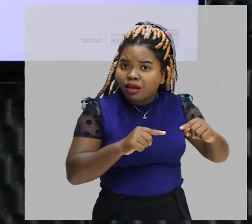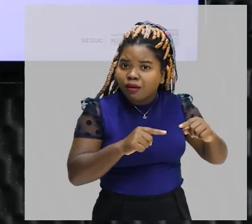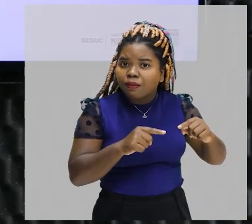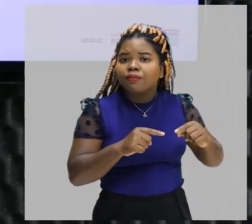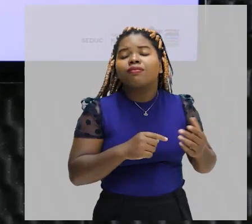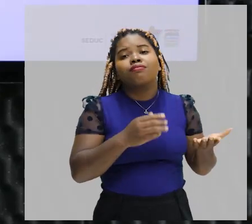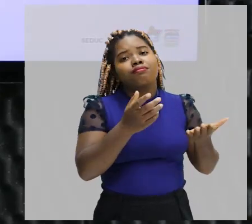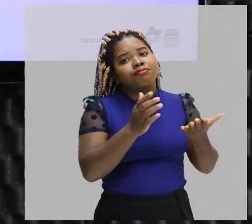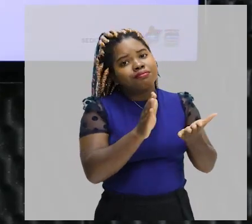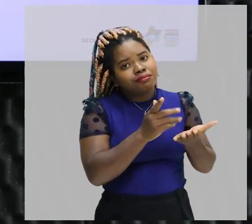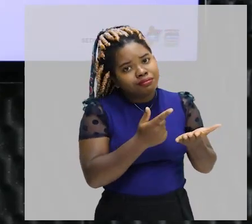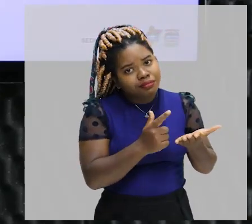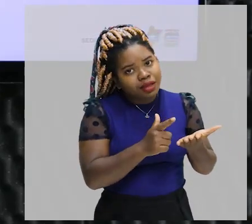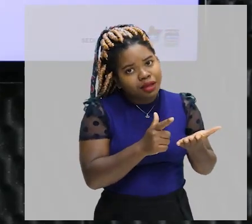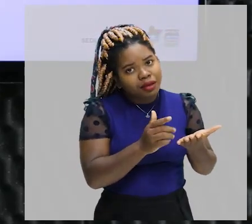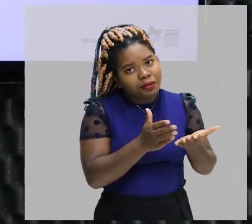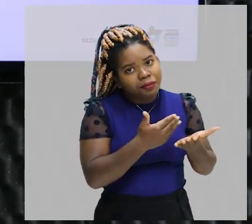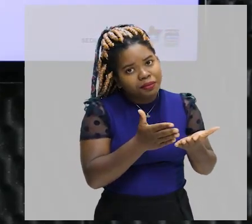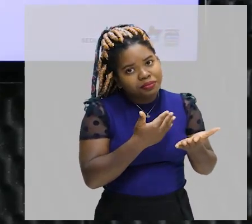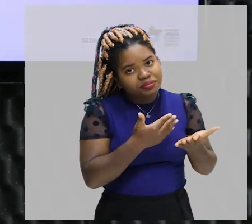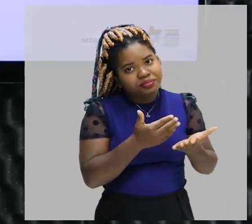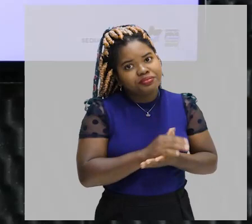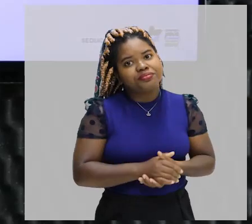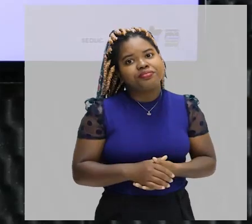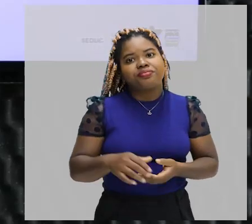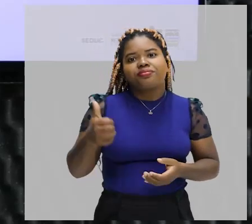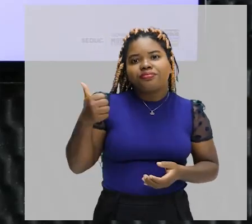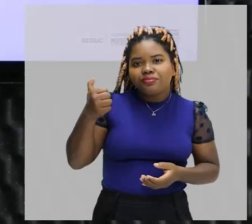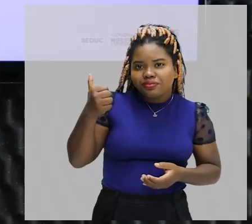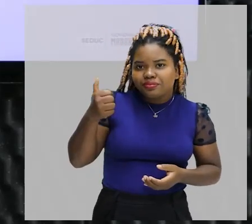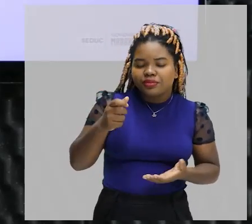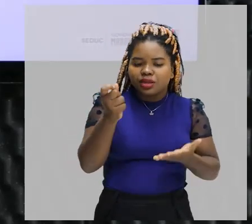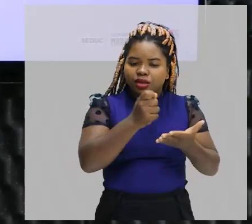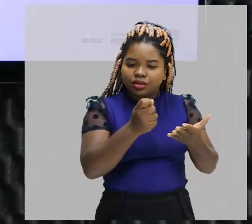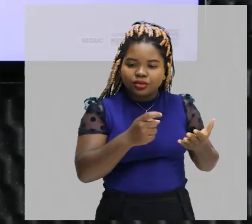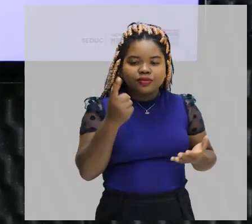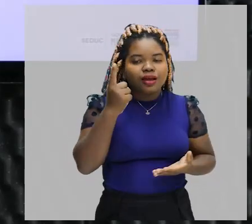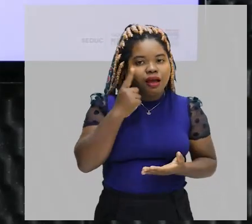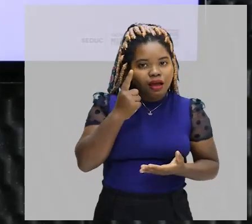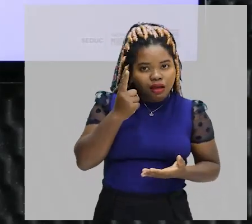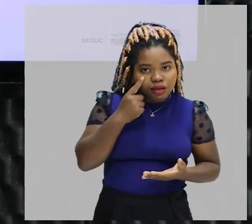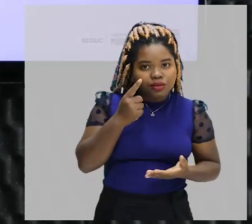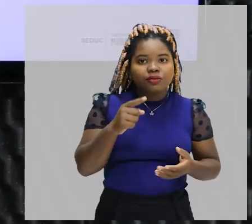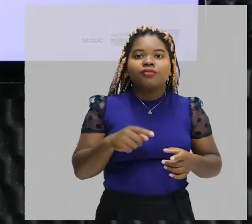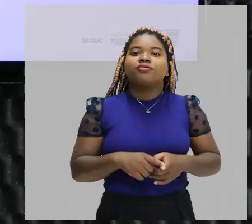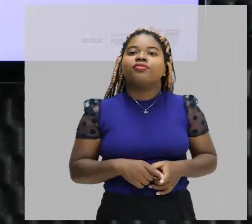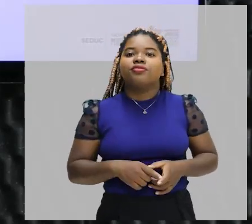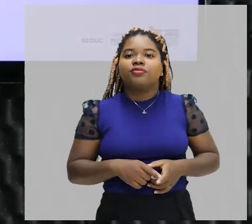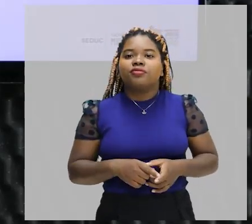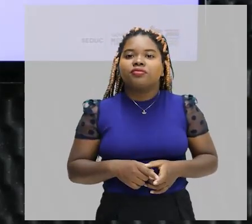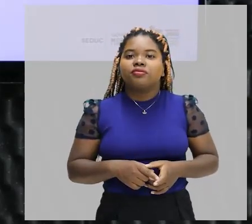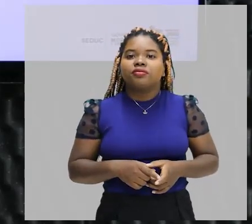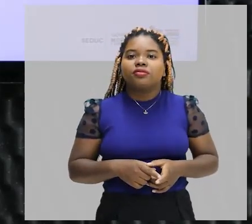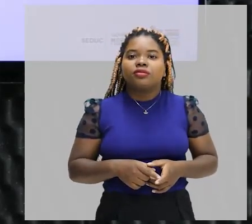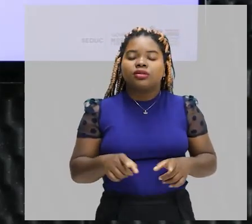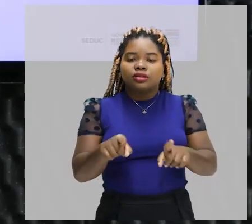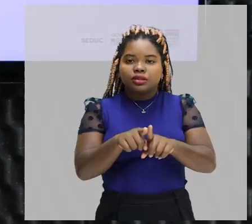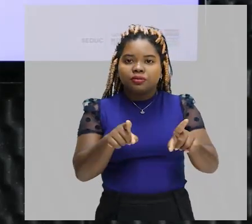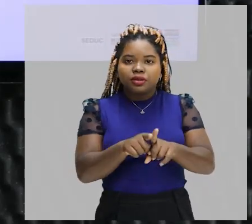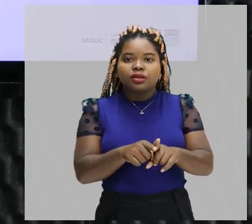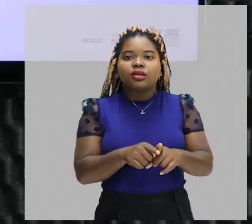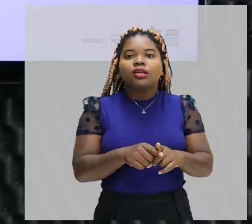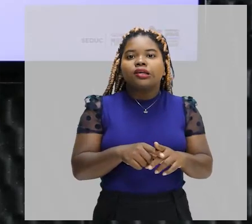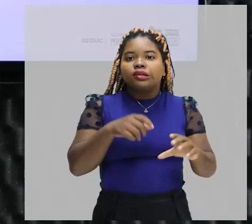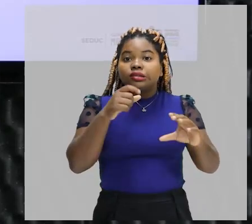ok? Faz as suas anotações aí, anote suas dúvidas, certo? Assista esta aula novamente, né? Lá na plataforma Gonçalves Dias, é esta